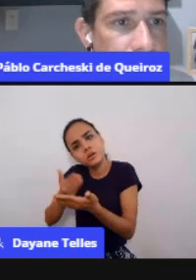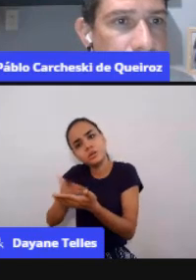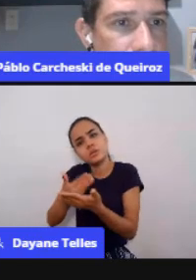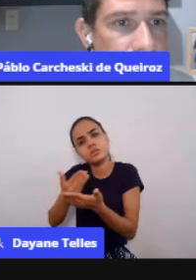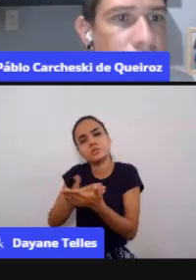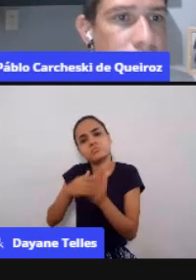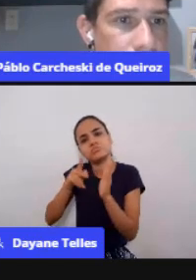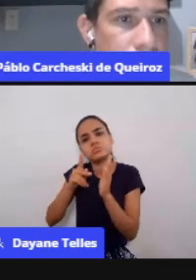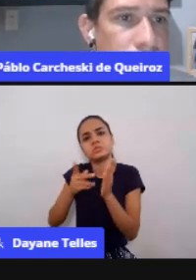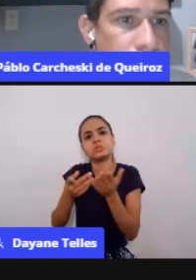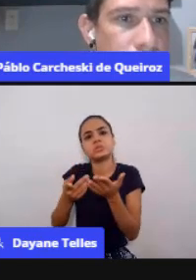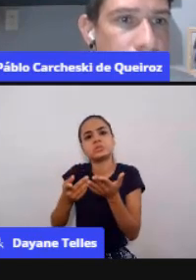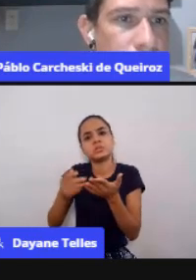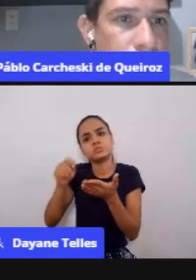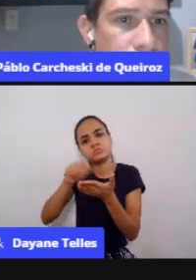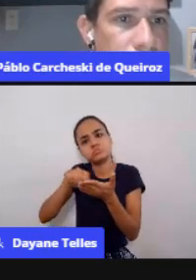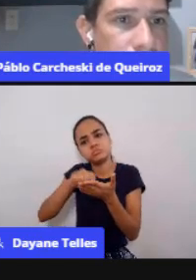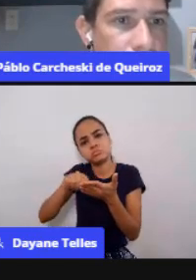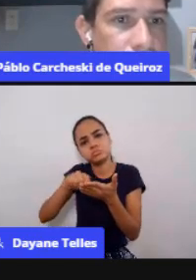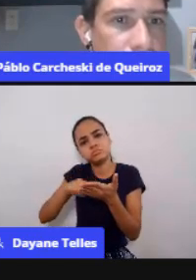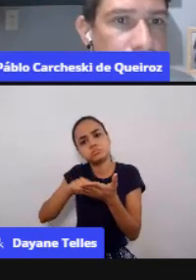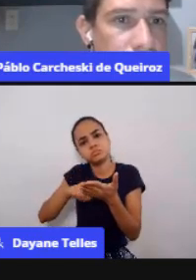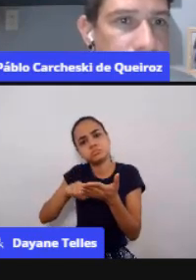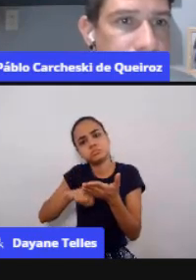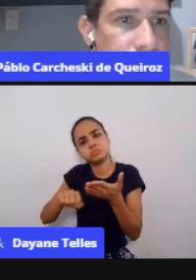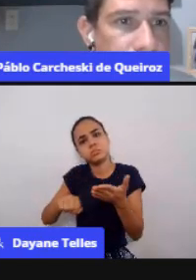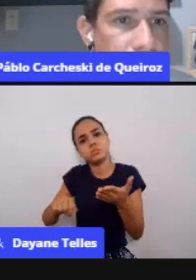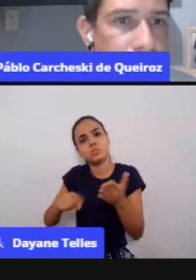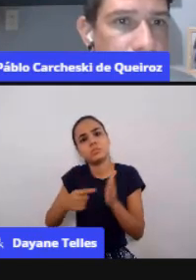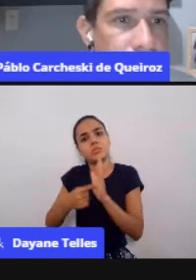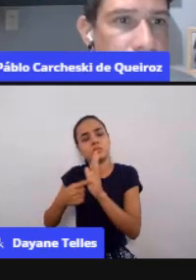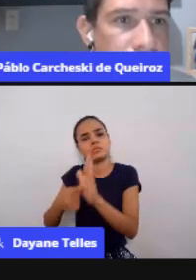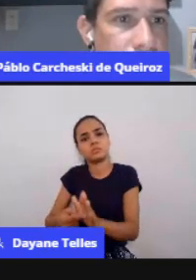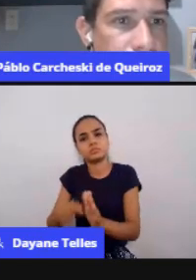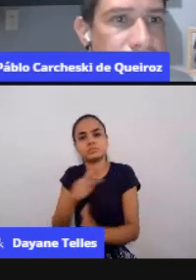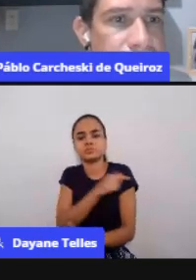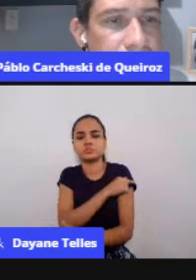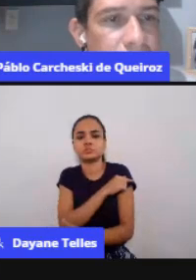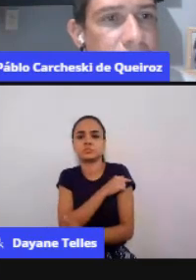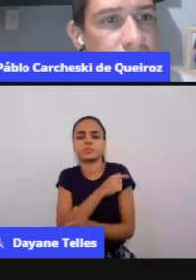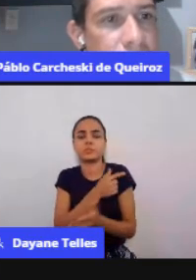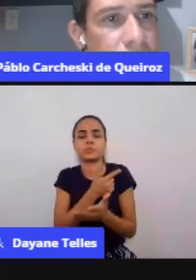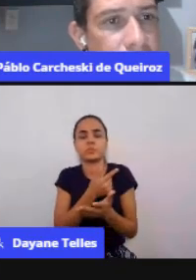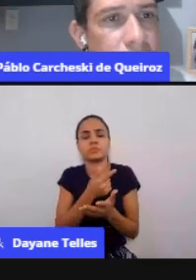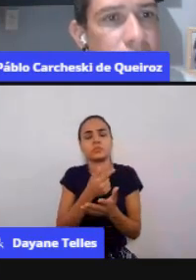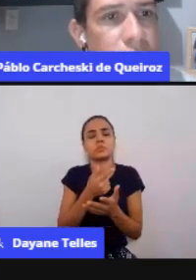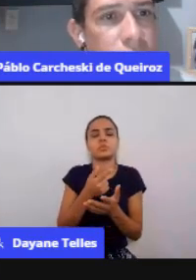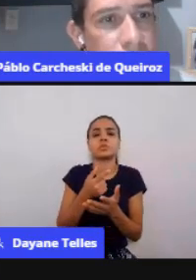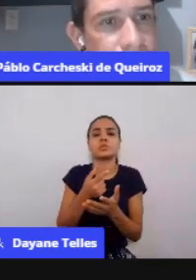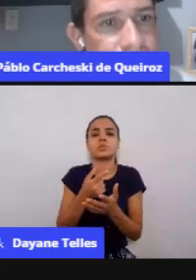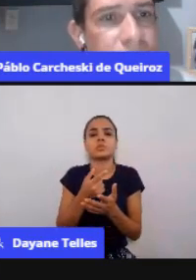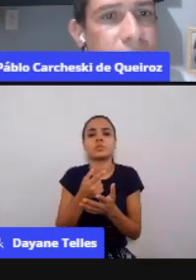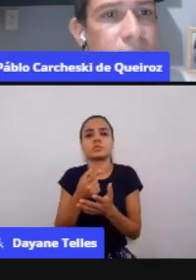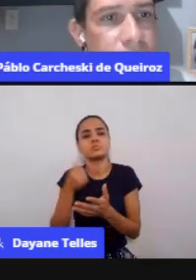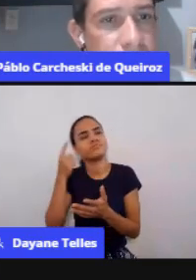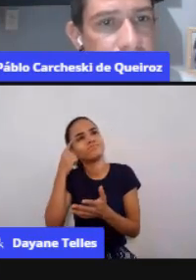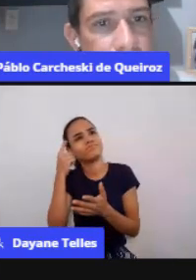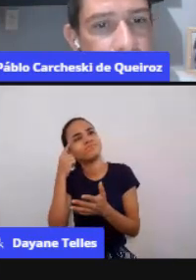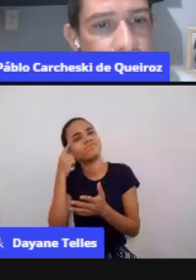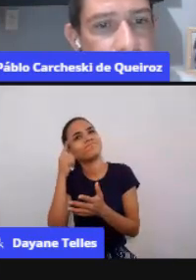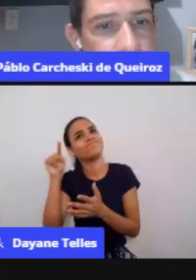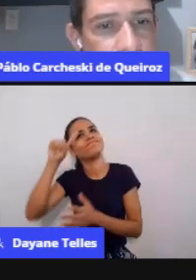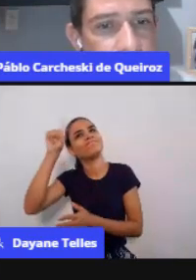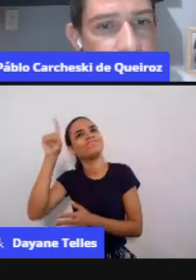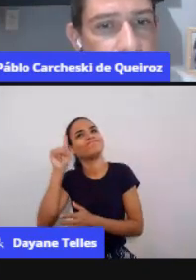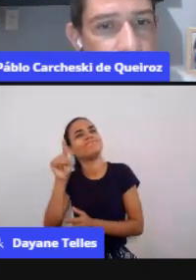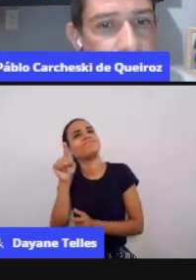ano. E algumas perguntas surgiram lá na mesa, que até as perguntas que nós apresentamos aí agora. Era necessário a gente fazer